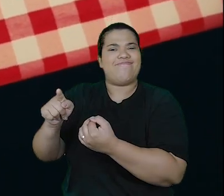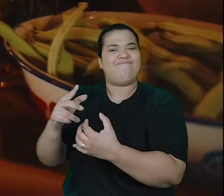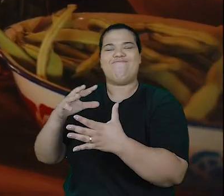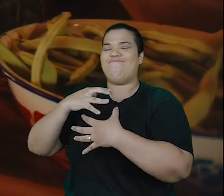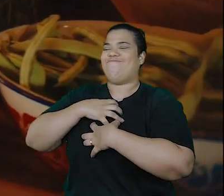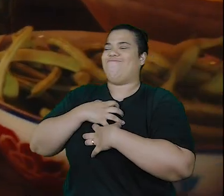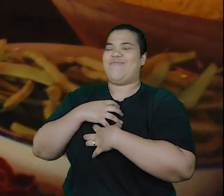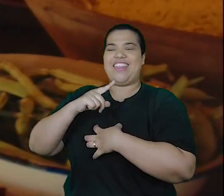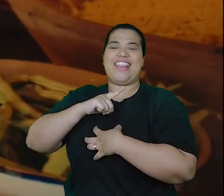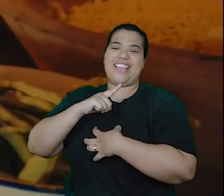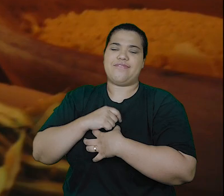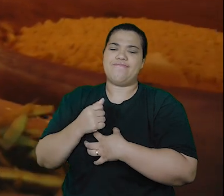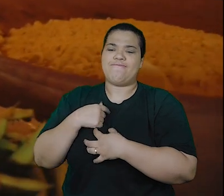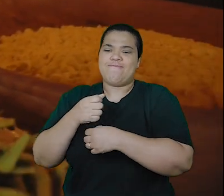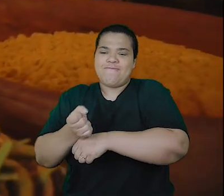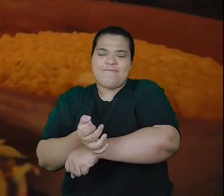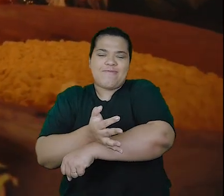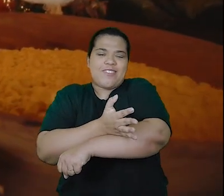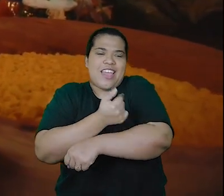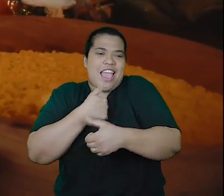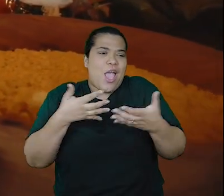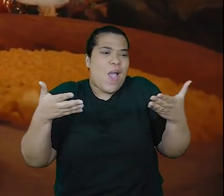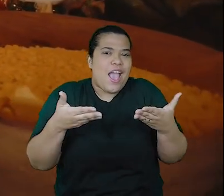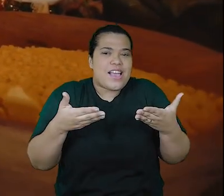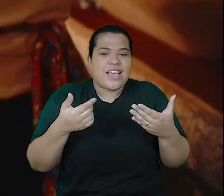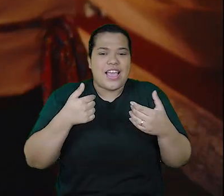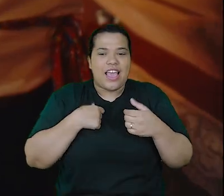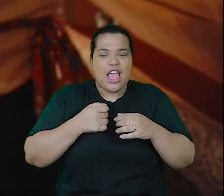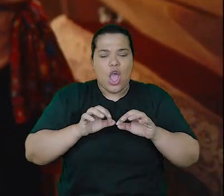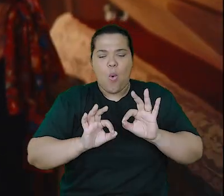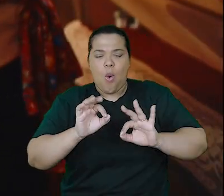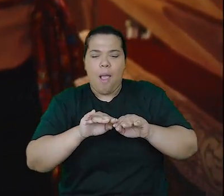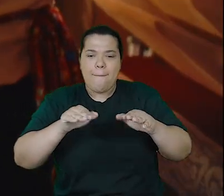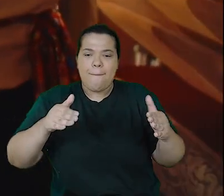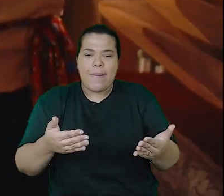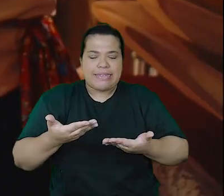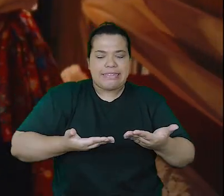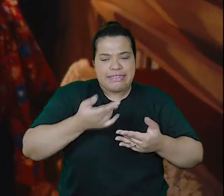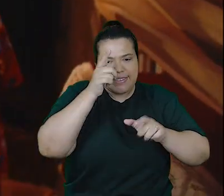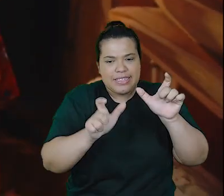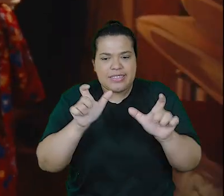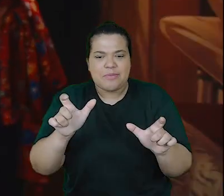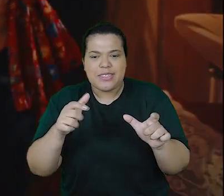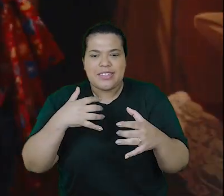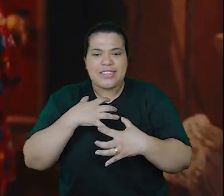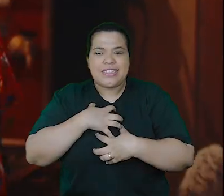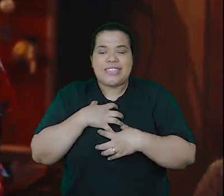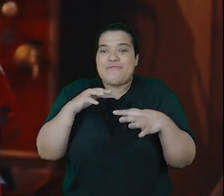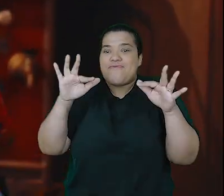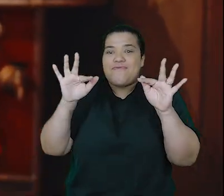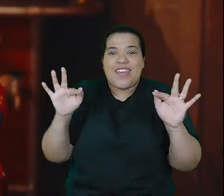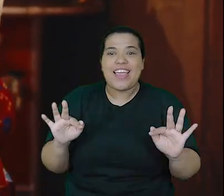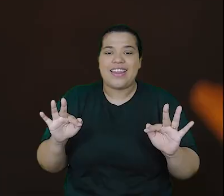afetiva. Eu fico muito emocionada quando eu estou aqui, cozinhando e arrumando as mesas e servindo as pessoas. Fico feliz,